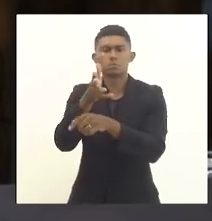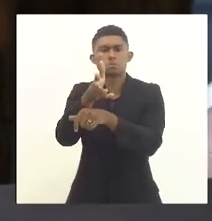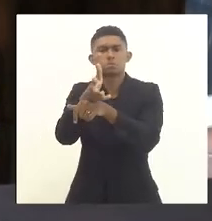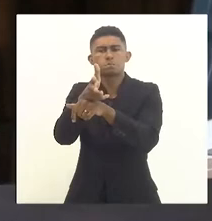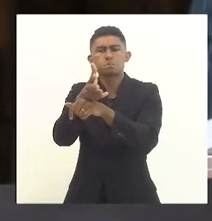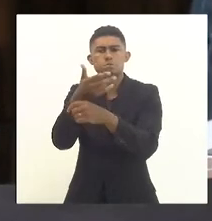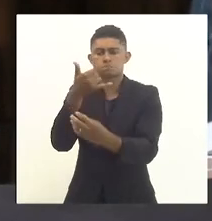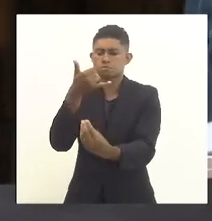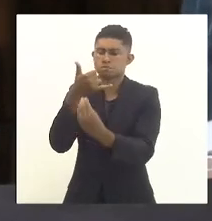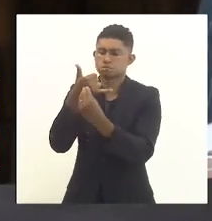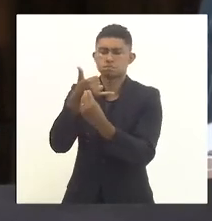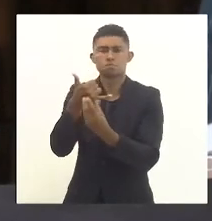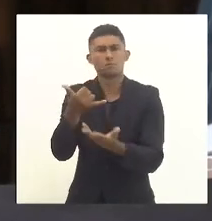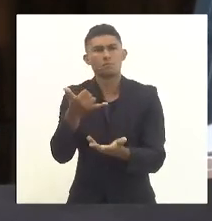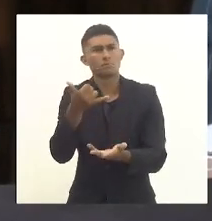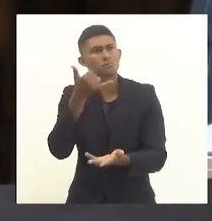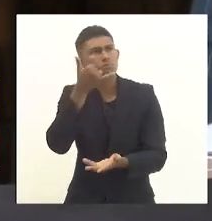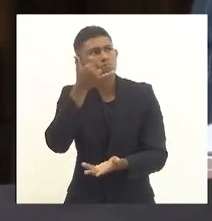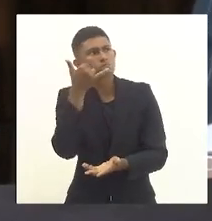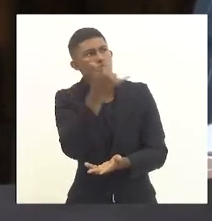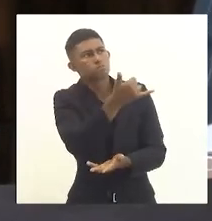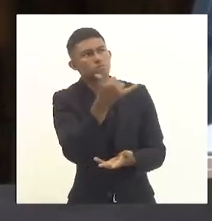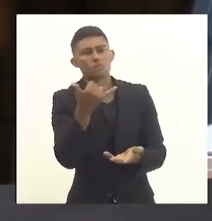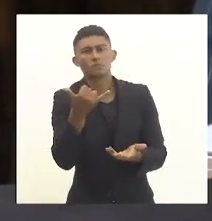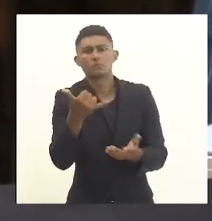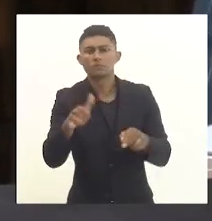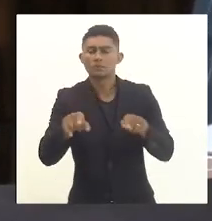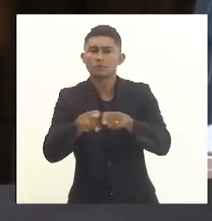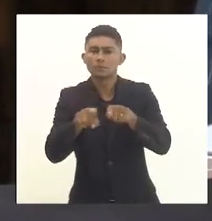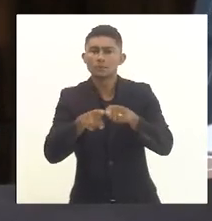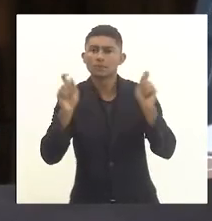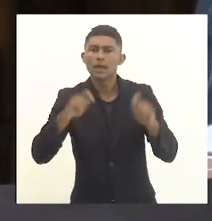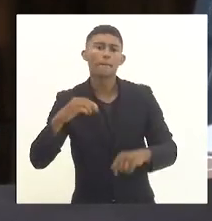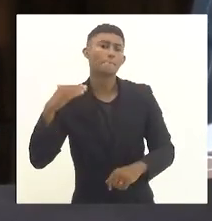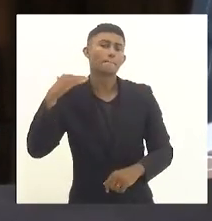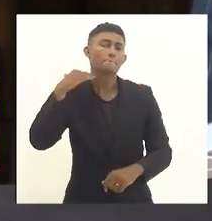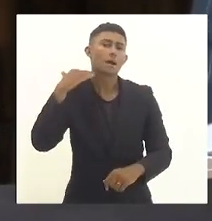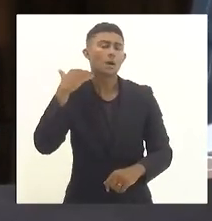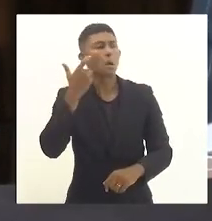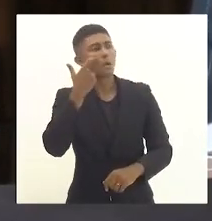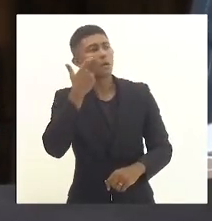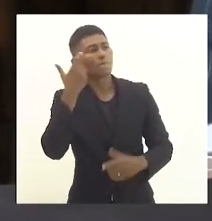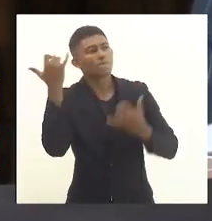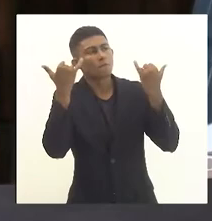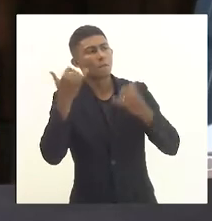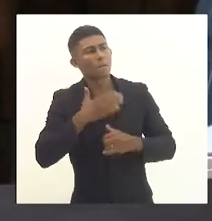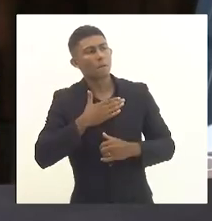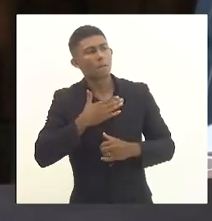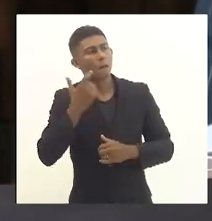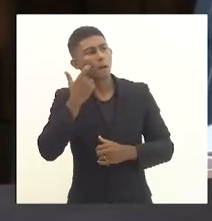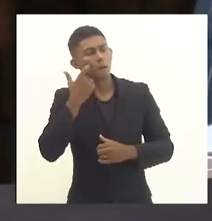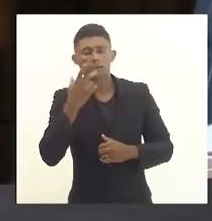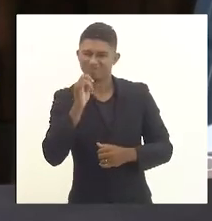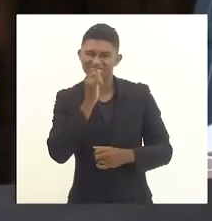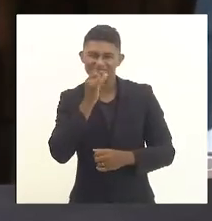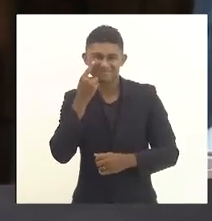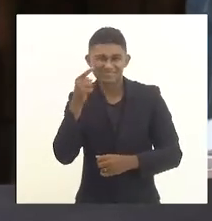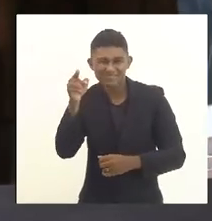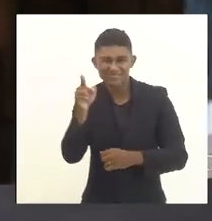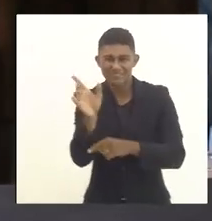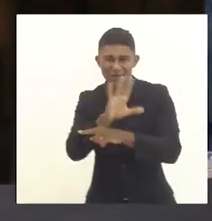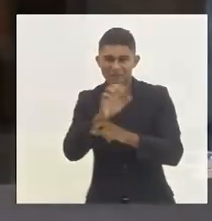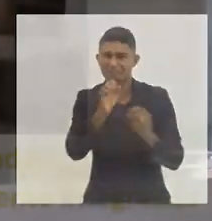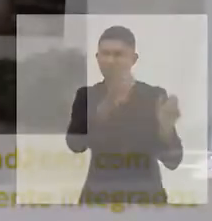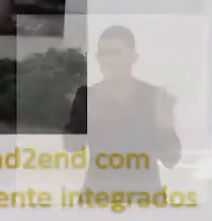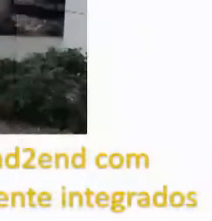para ligar, um computador para acessar o banco. Por exemplo, ali eu tenho uma árvore de tecnologias em